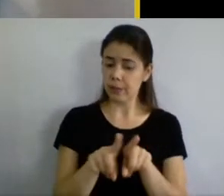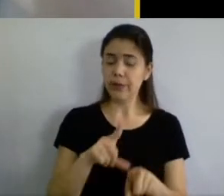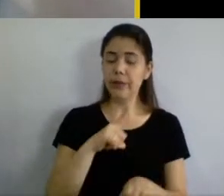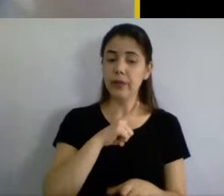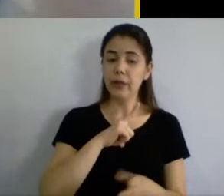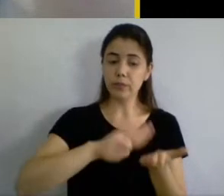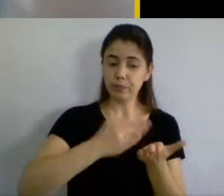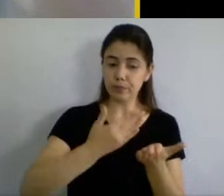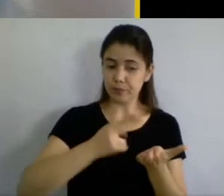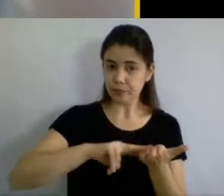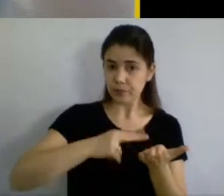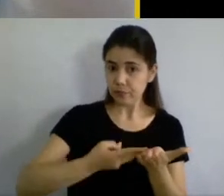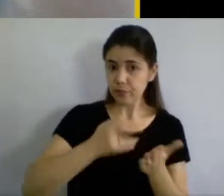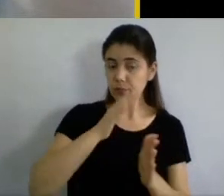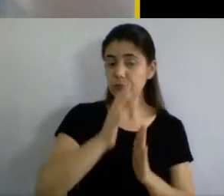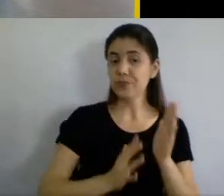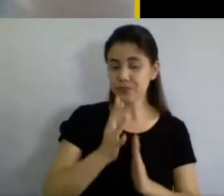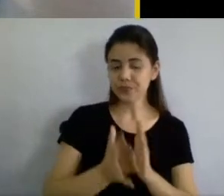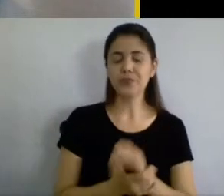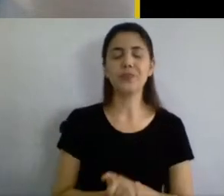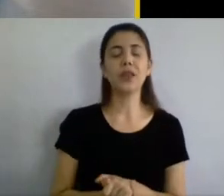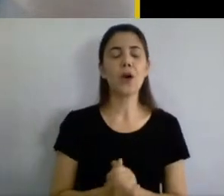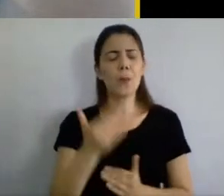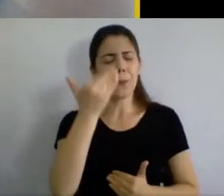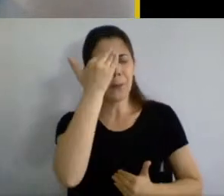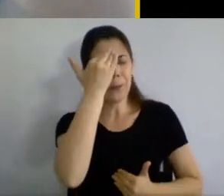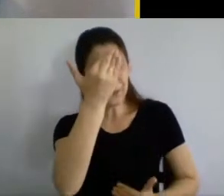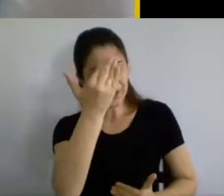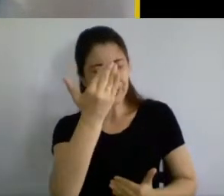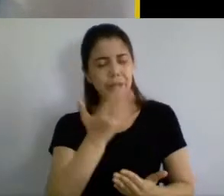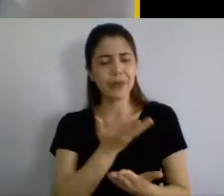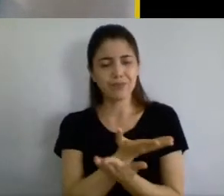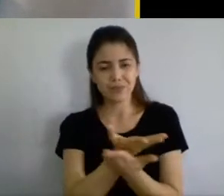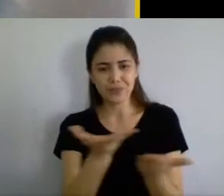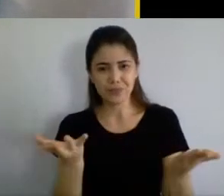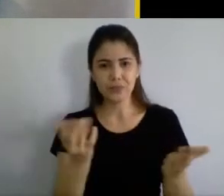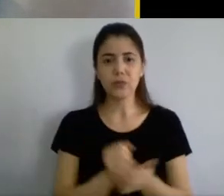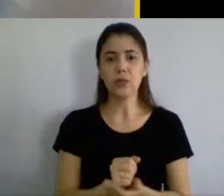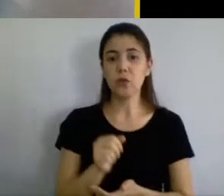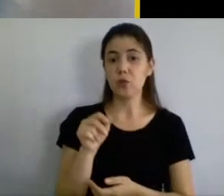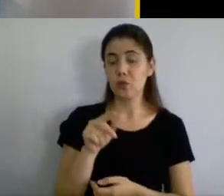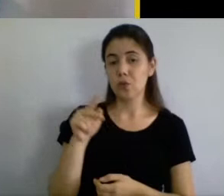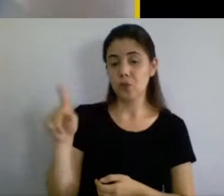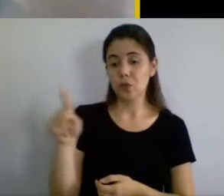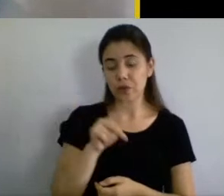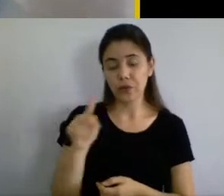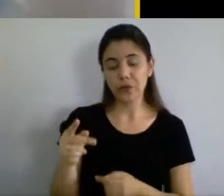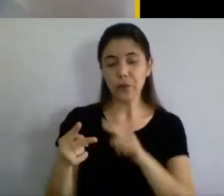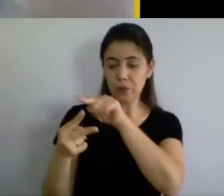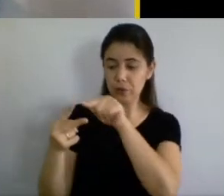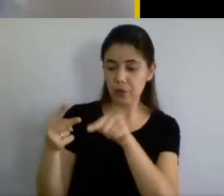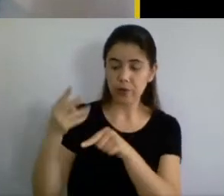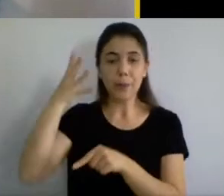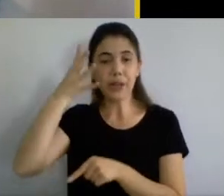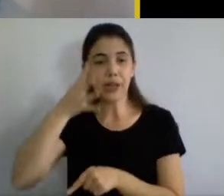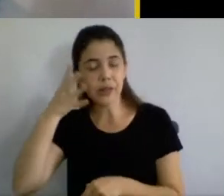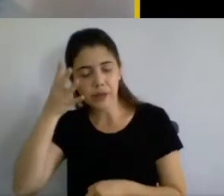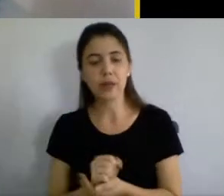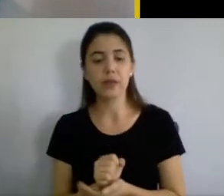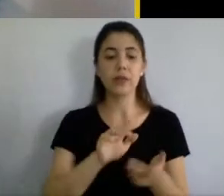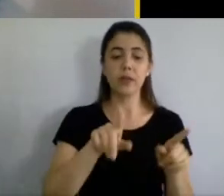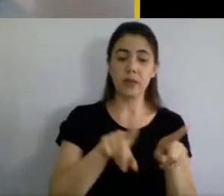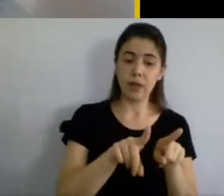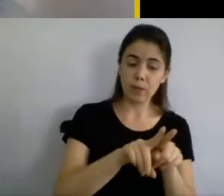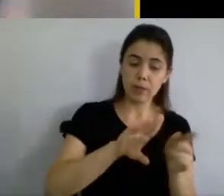gostaria de agradecer, então, a todos que estão aqui hoje, o professor Marcelo, o professor João, as nossas intérpretes, Juliane e Grace, a